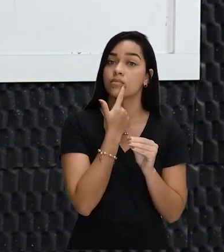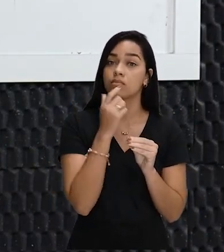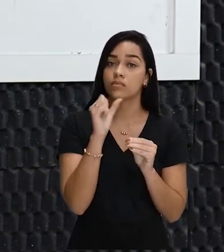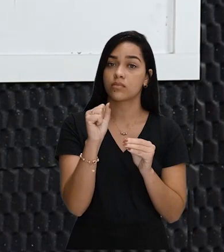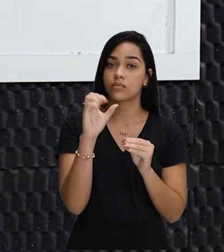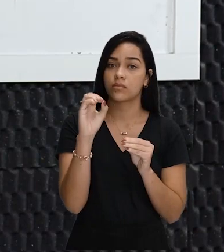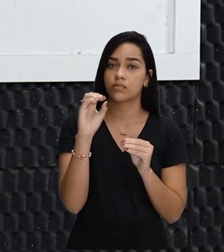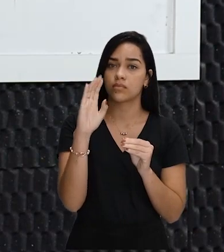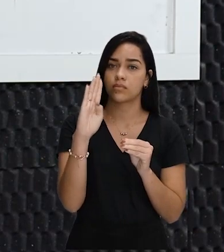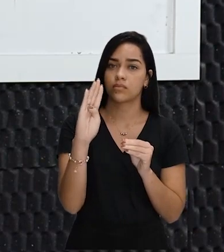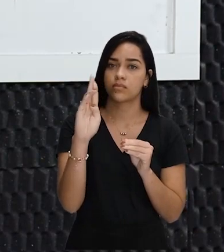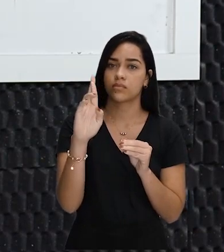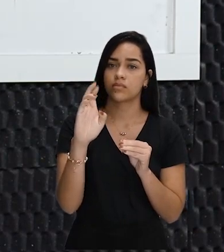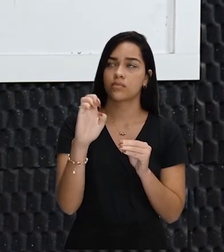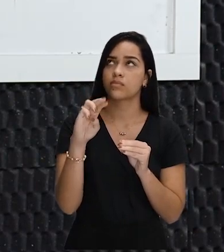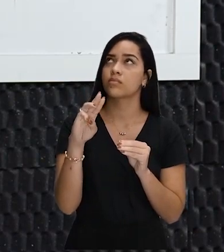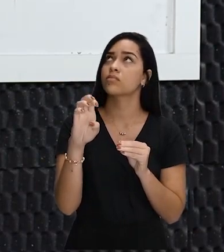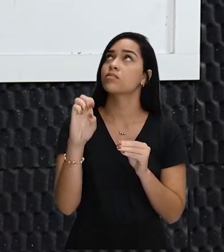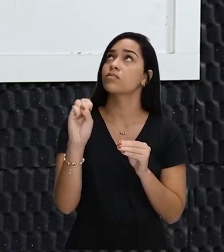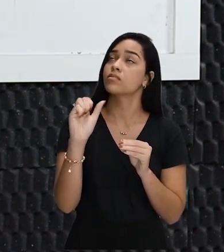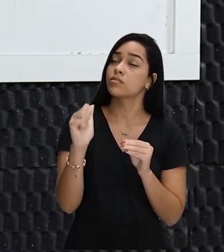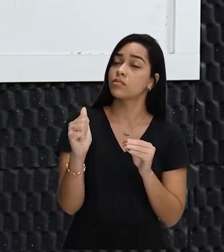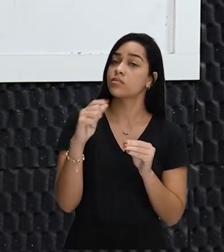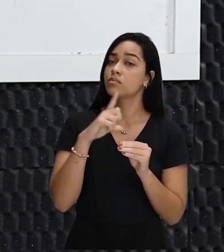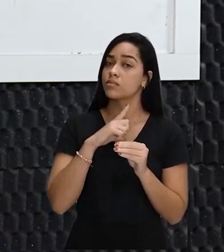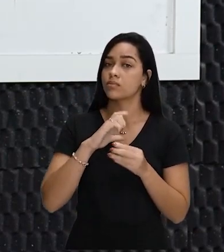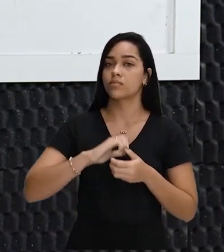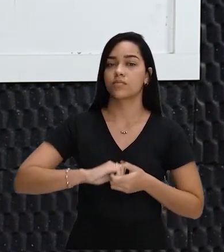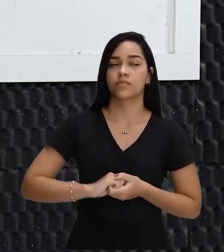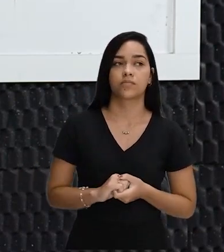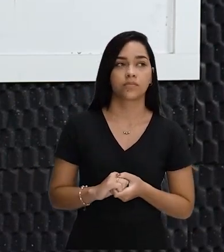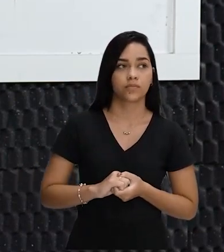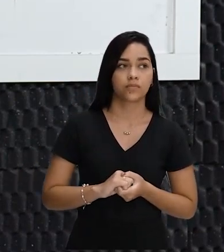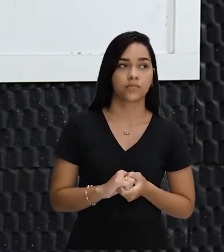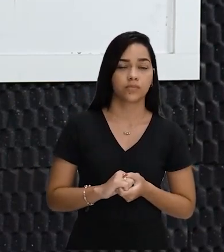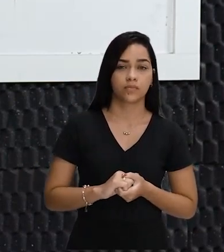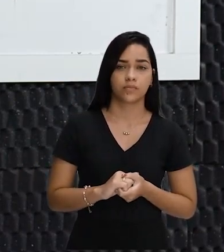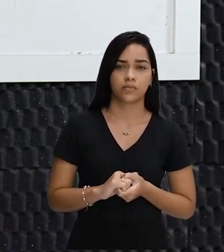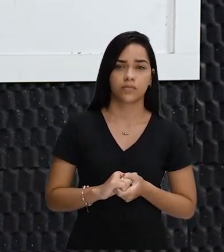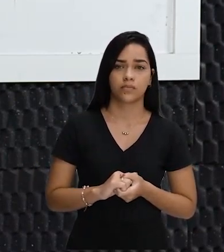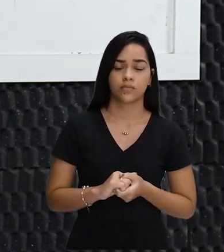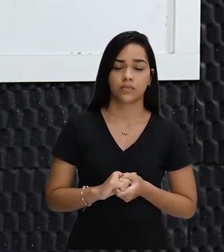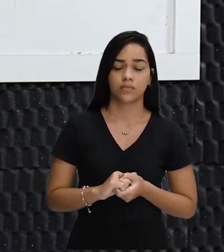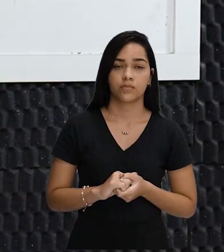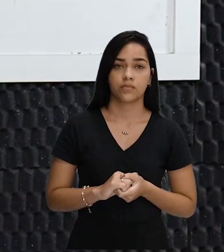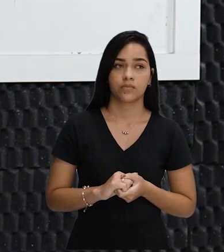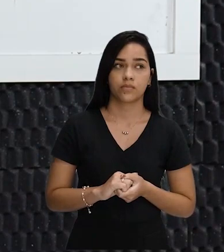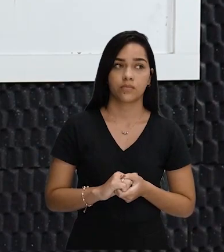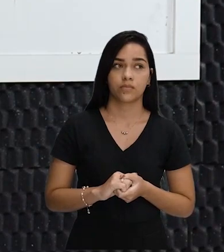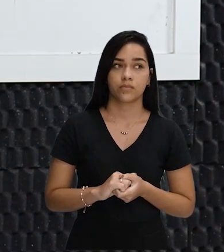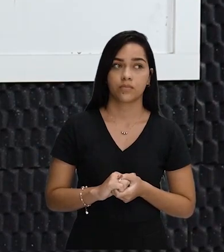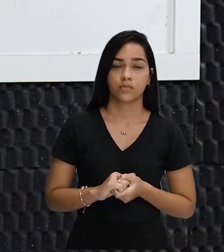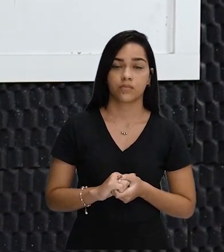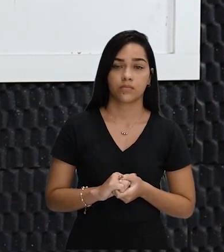quantas sobremesas tem Tá então vamos olhar os dados são